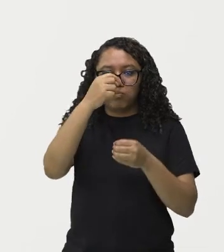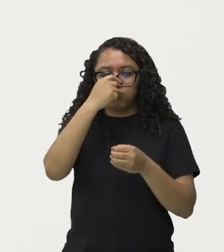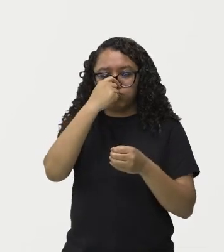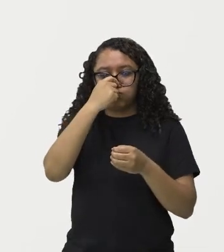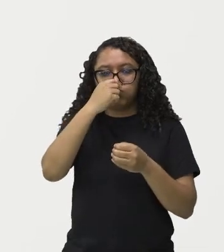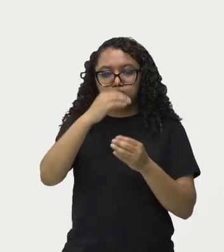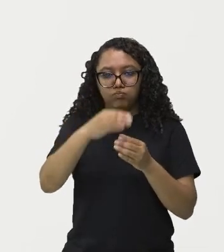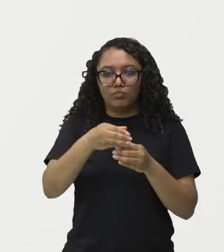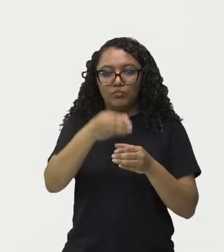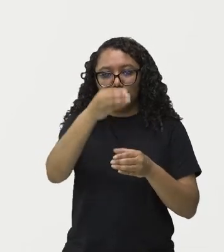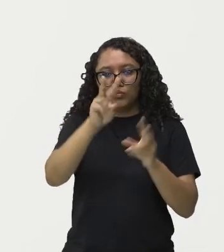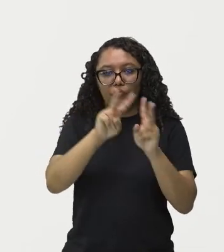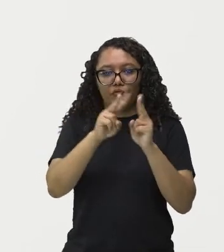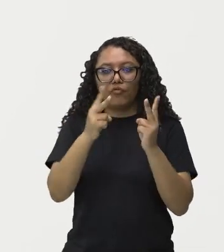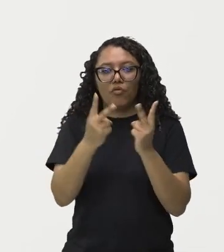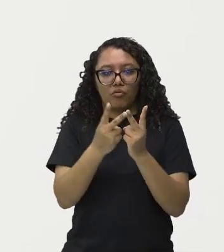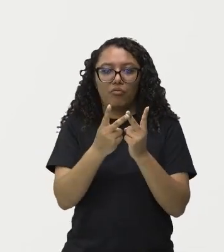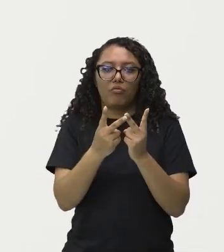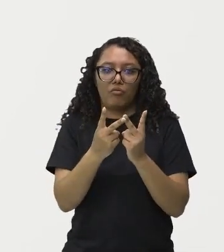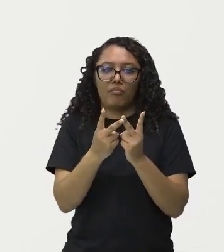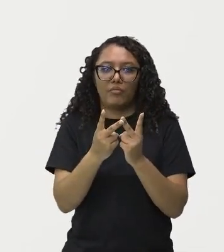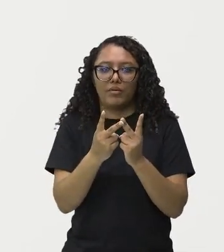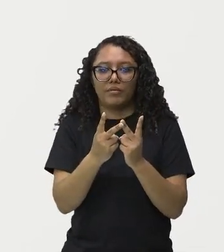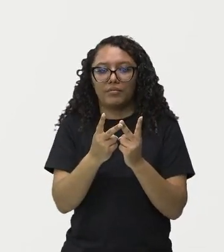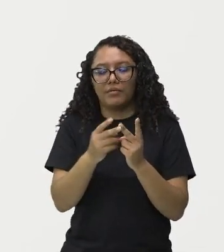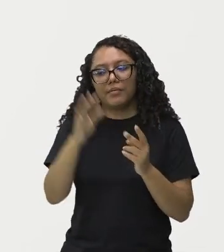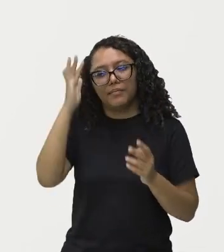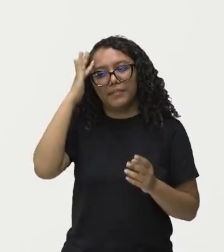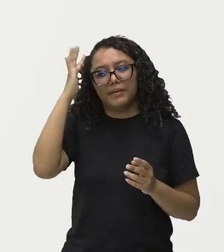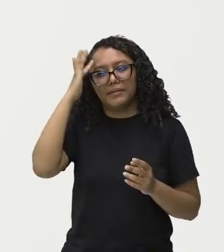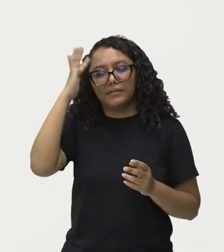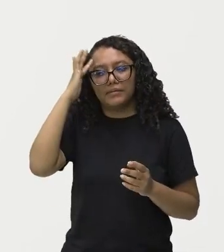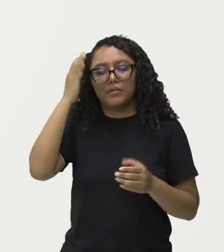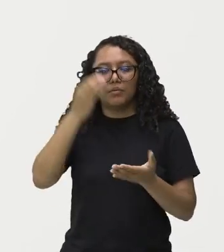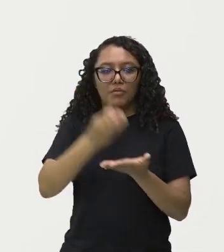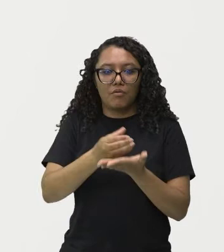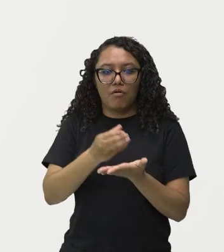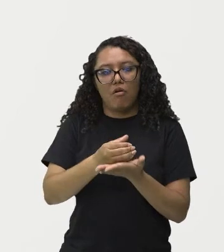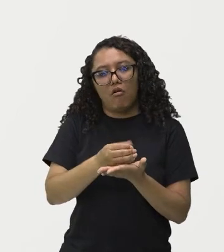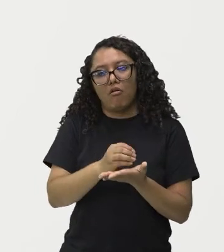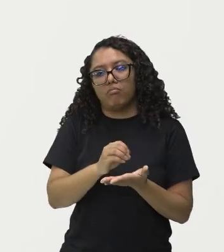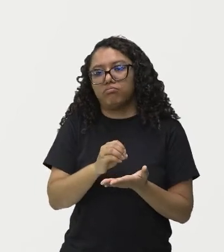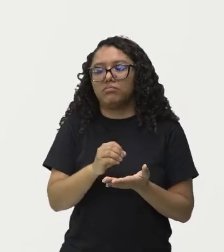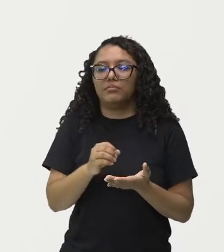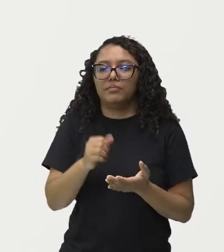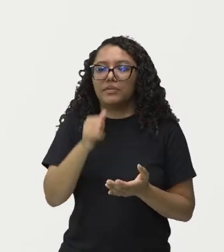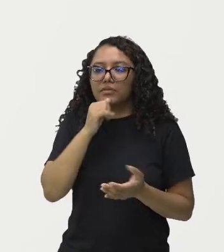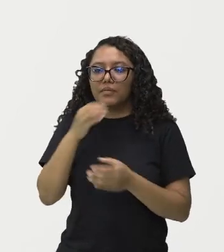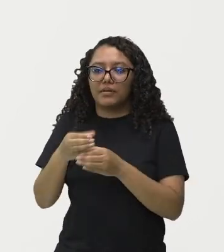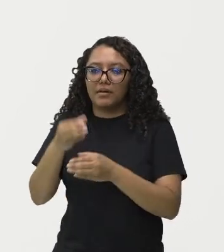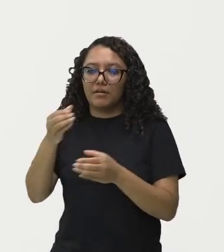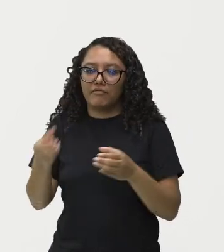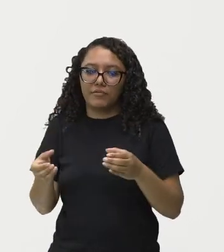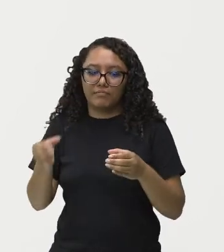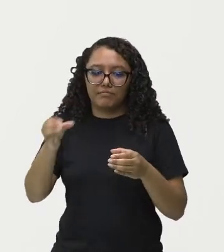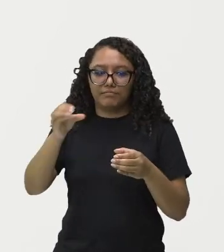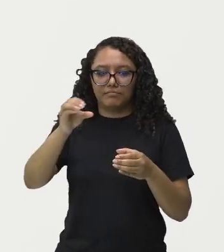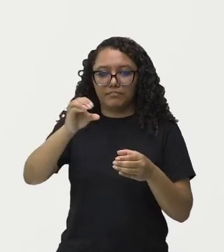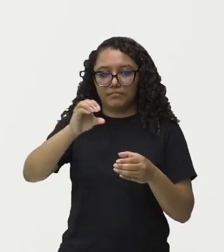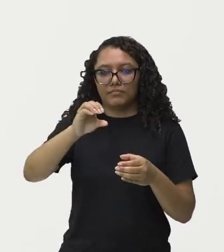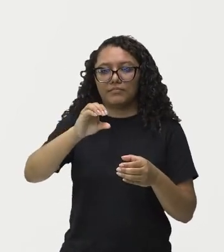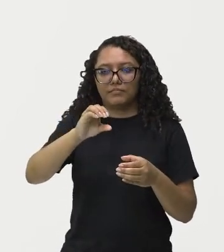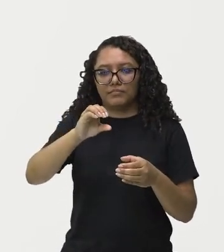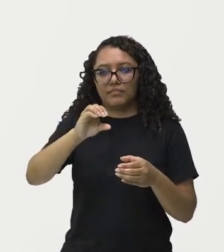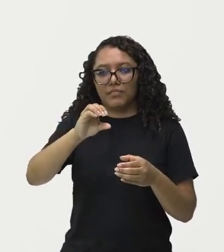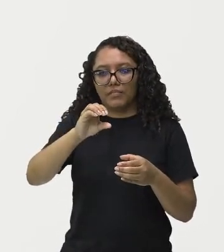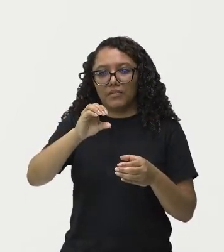volume. Então imagina só um copo com água, né? Você pega uma garrafa, joga água dentro desse copo. À medida